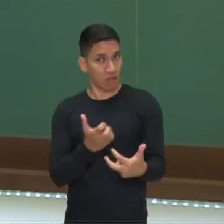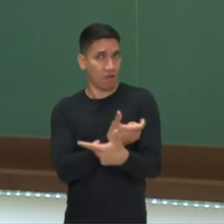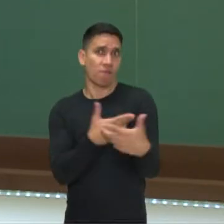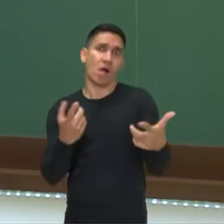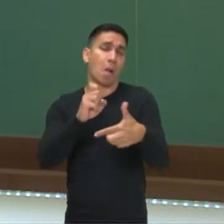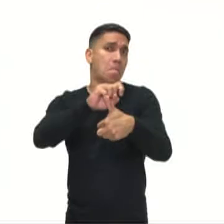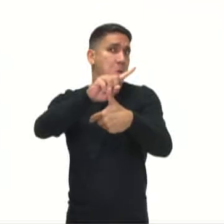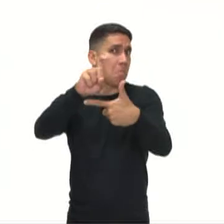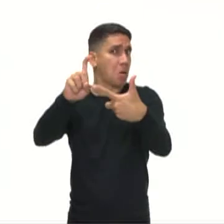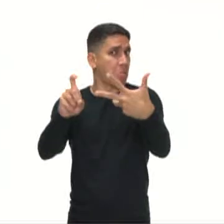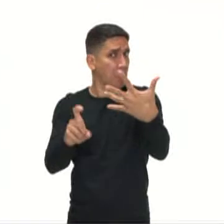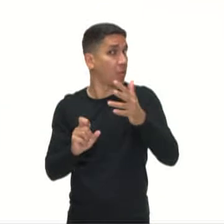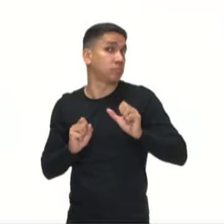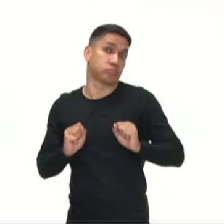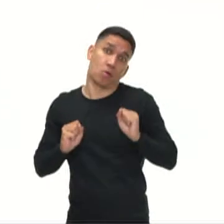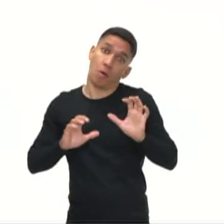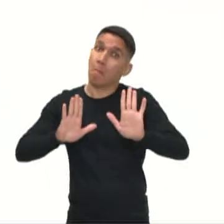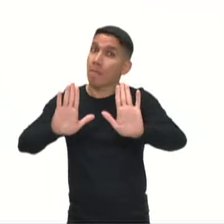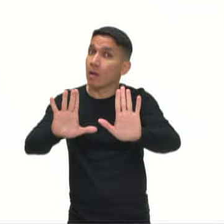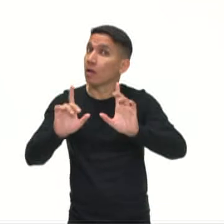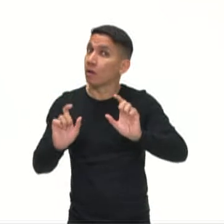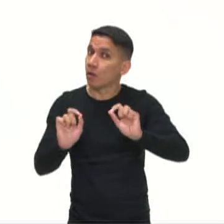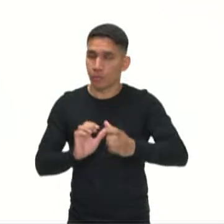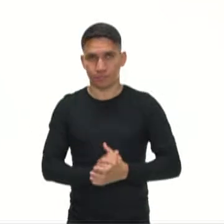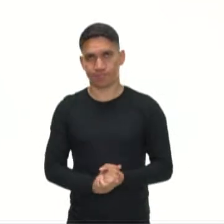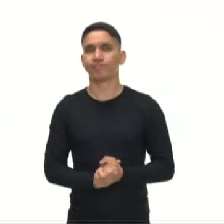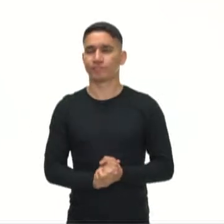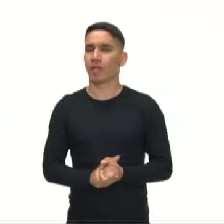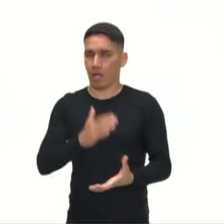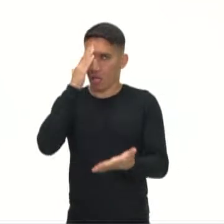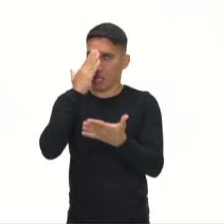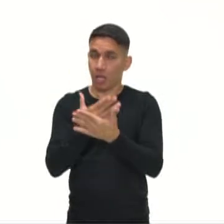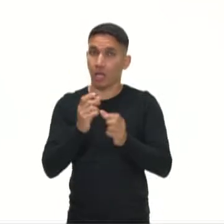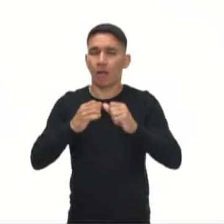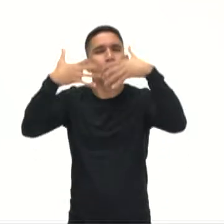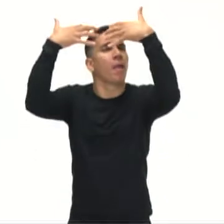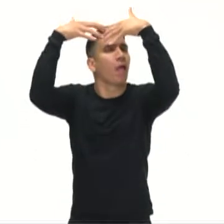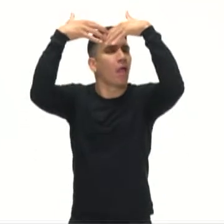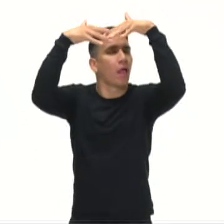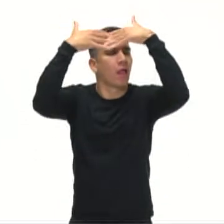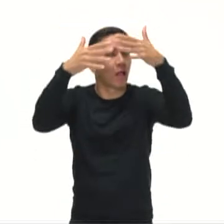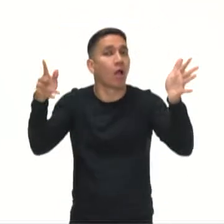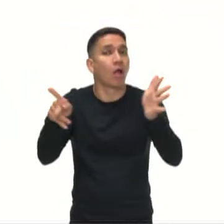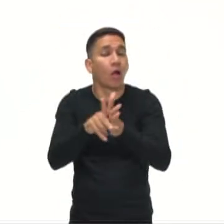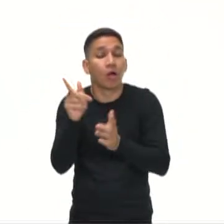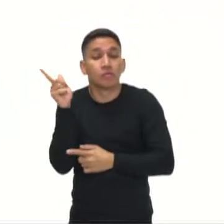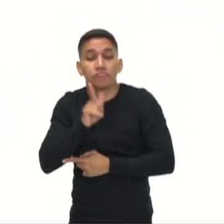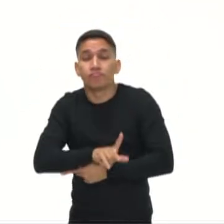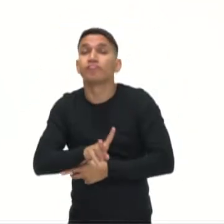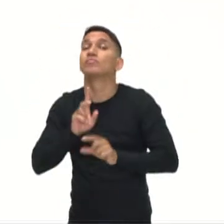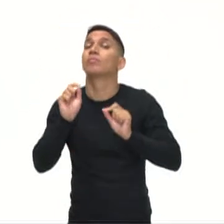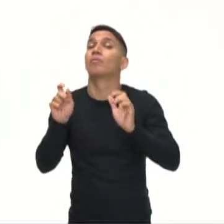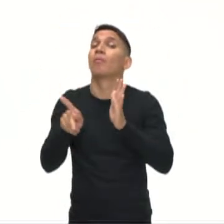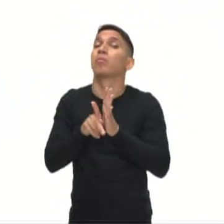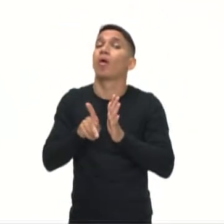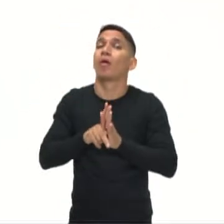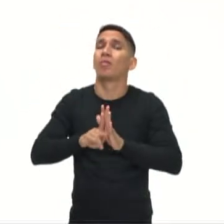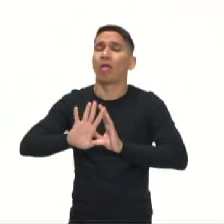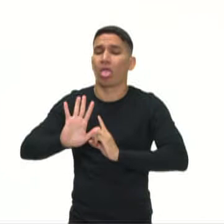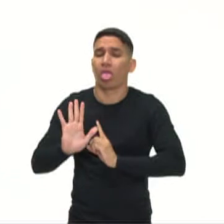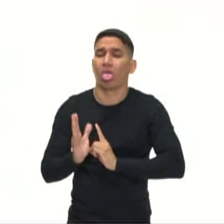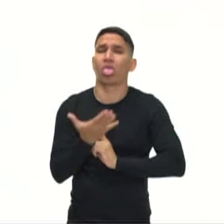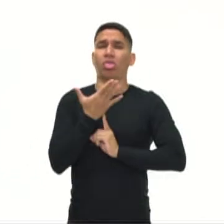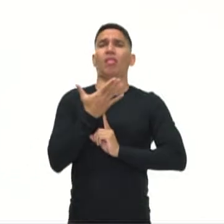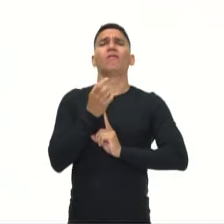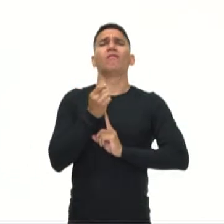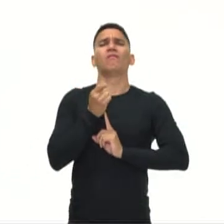as hipóteses possíveis, mas espera-se que a reflexão seja para aquilo que pode nos deixar sem força, como o tempo,